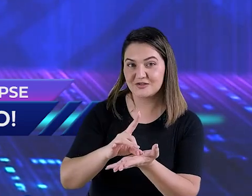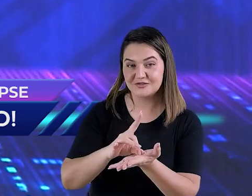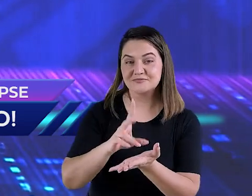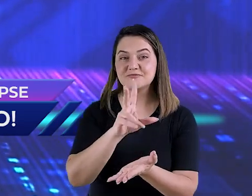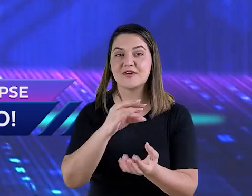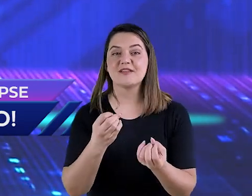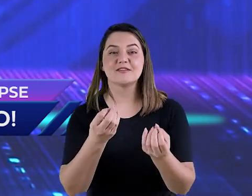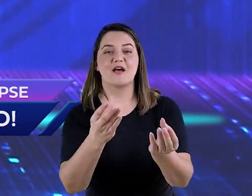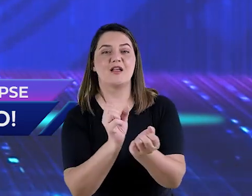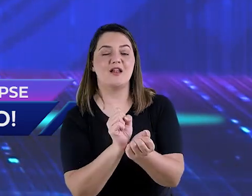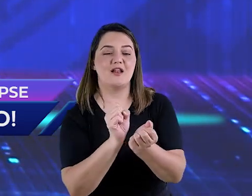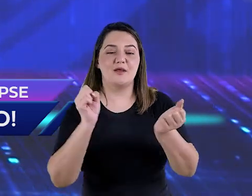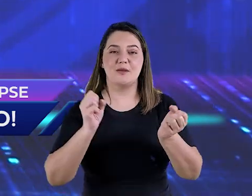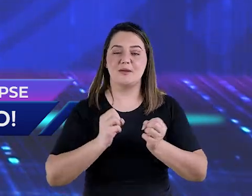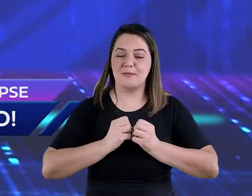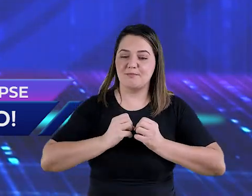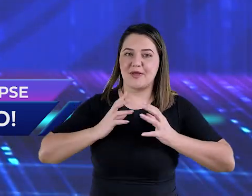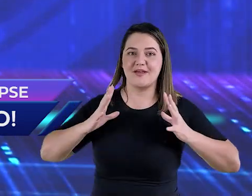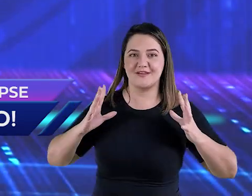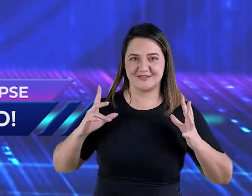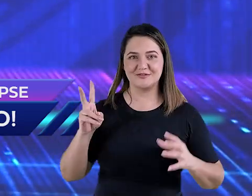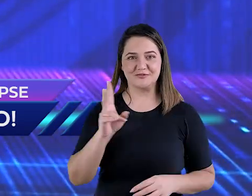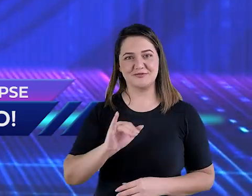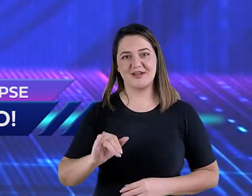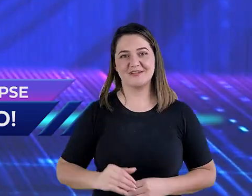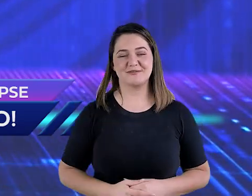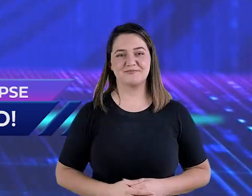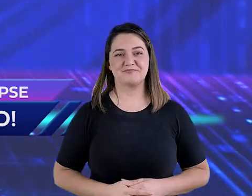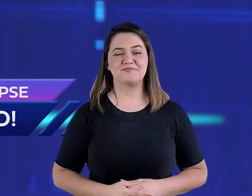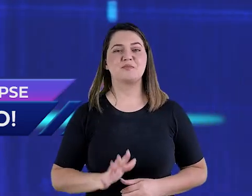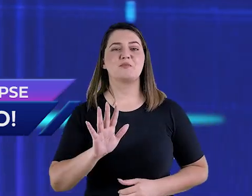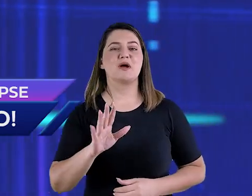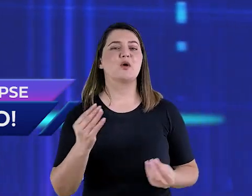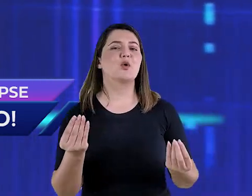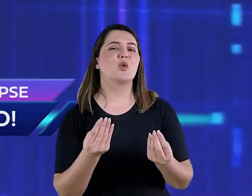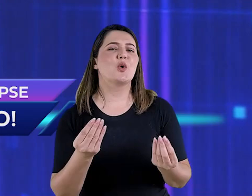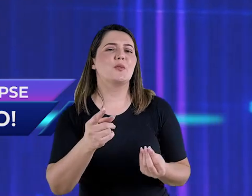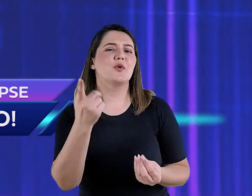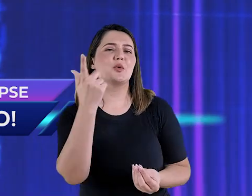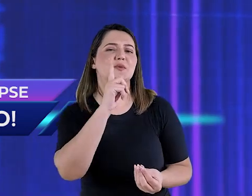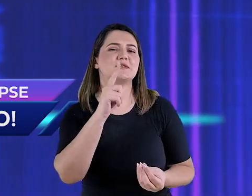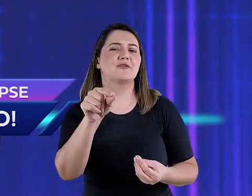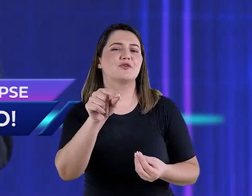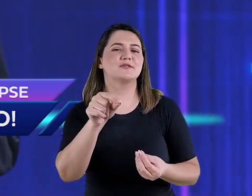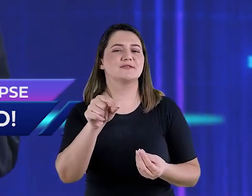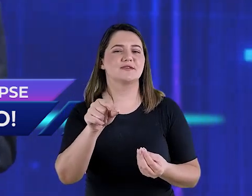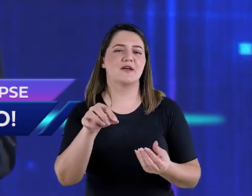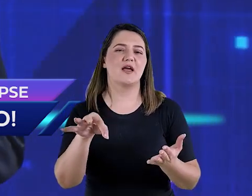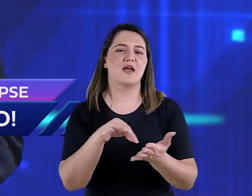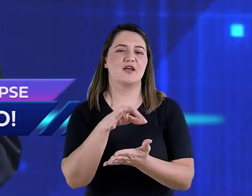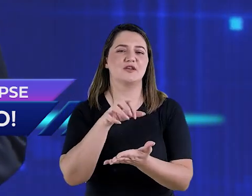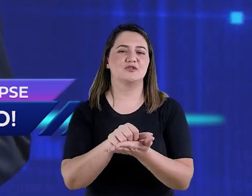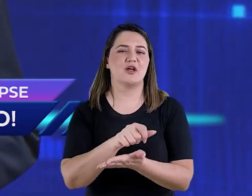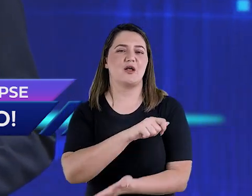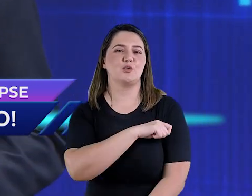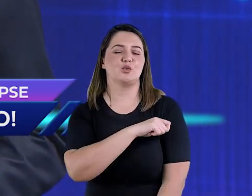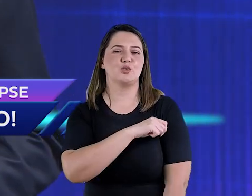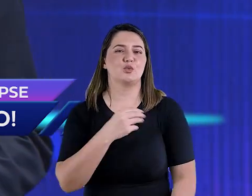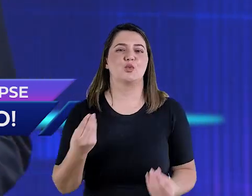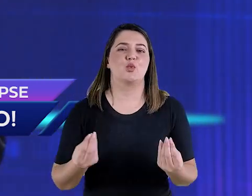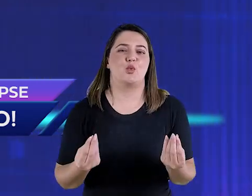E como você faz para ser aluno da Escola Bíblica? Há algumas maneiras. A primeira é pelo